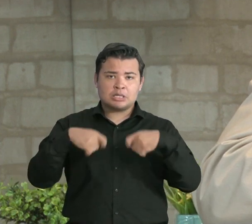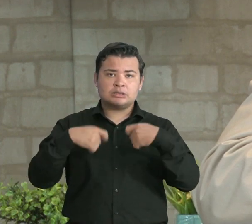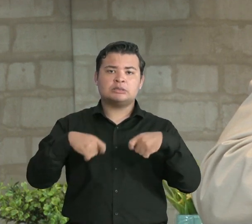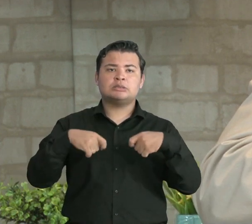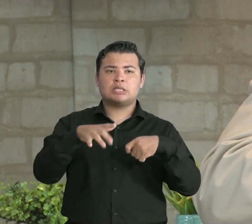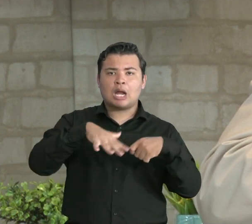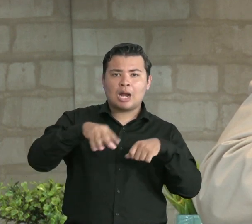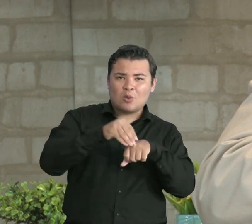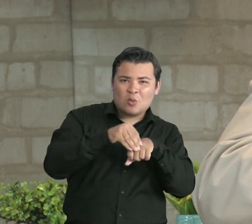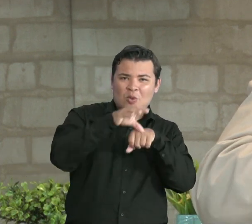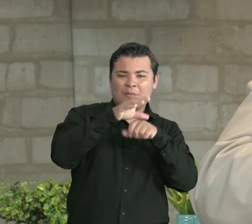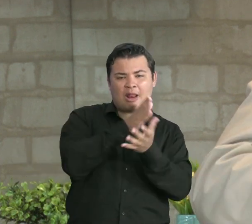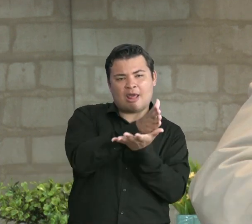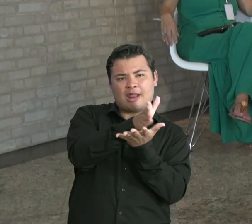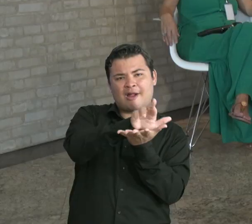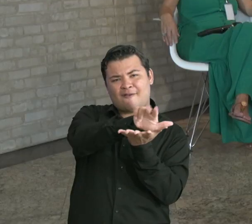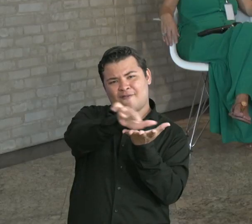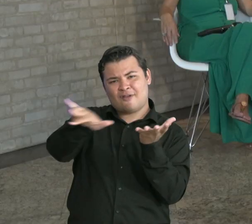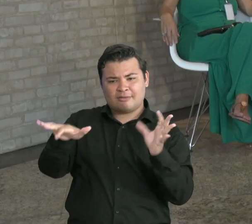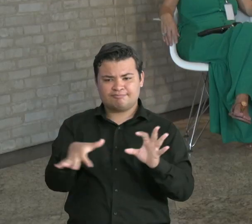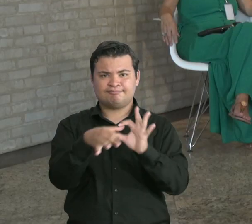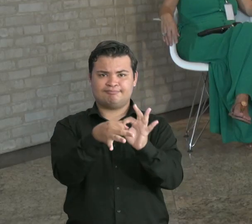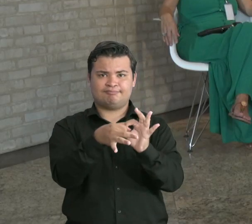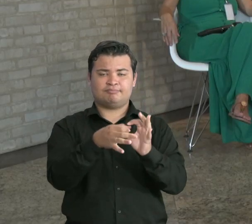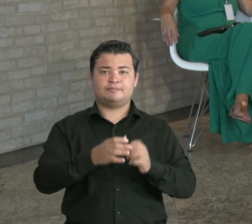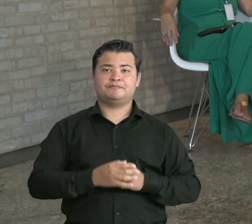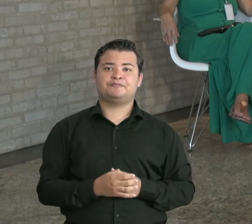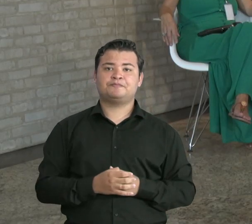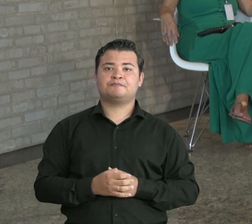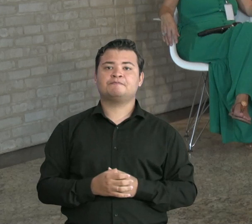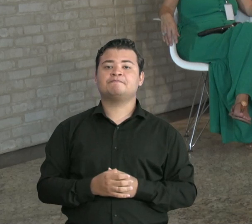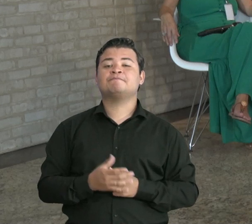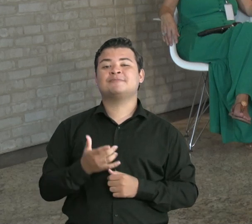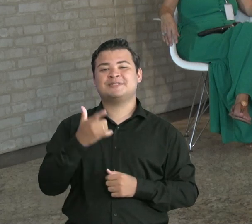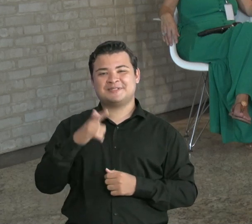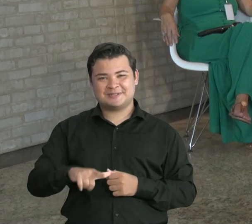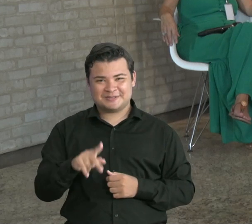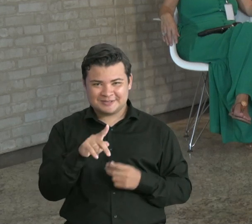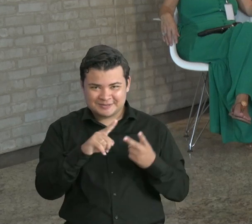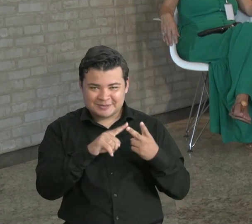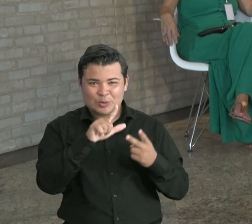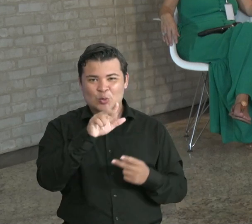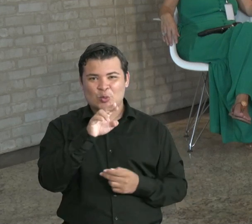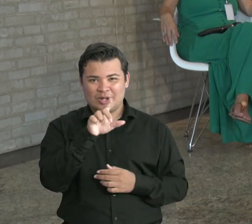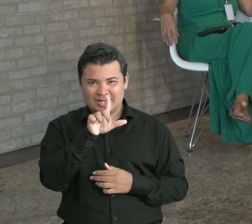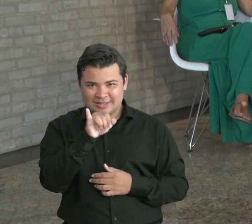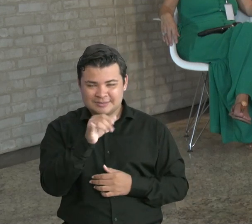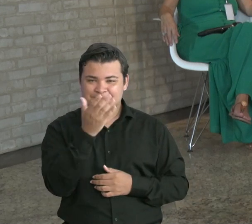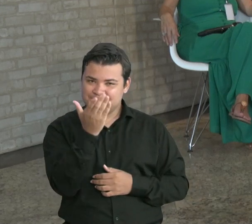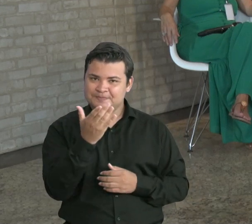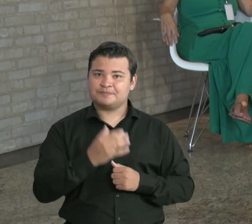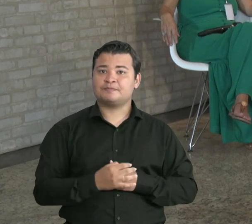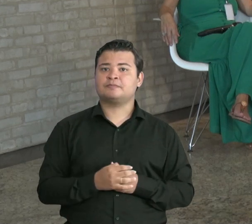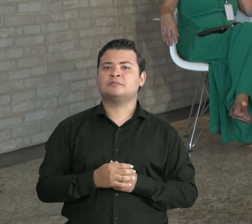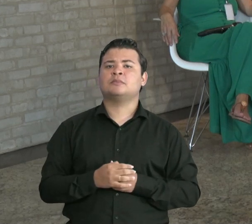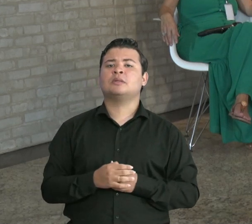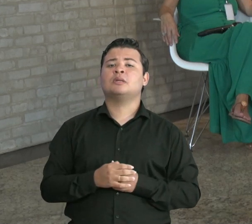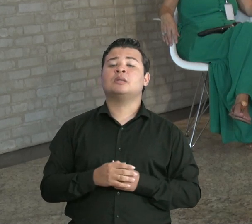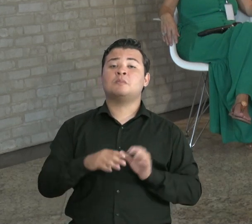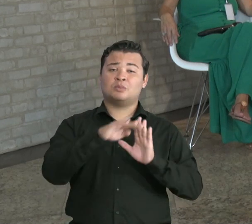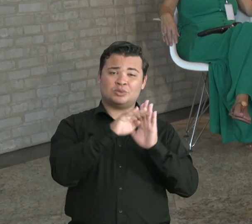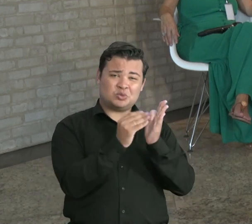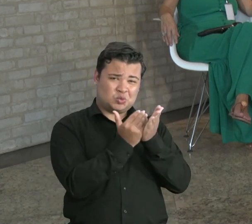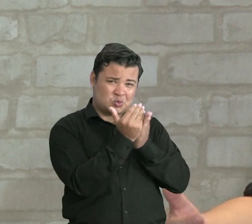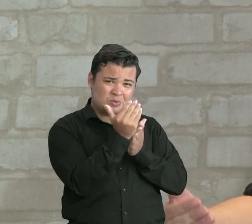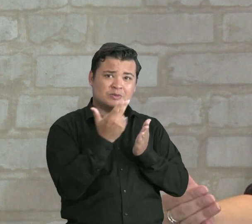saber. Bom, vou passar a palavra novamente para a professora Lueli. Professora, destaquei no começo do programa que essa é a